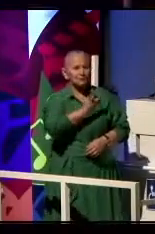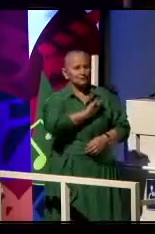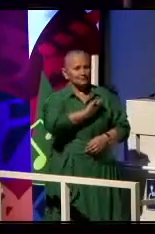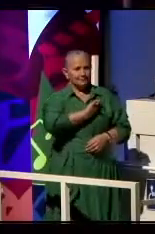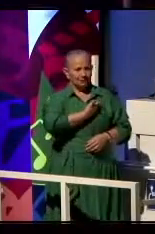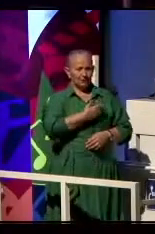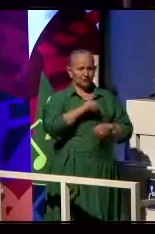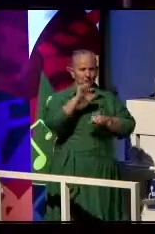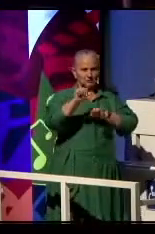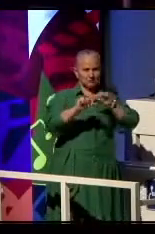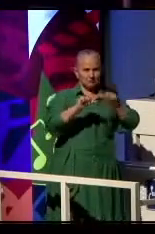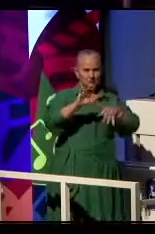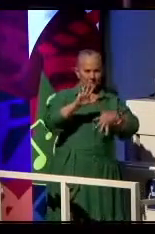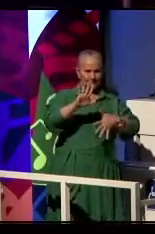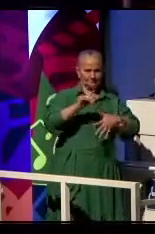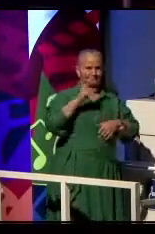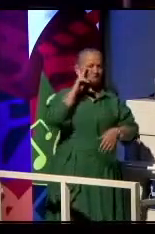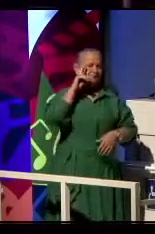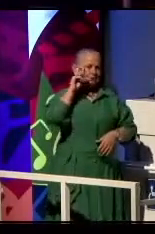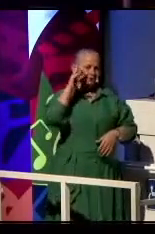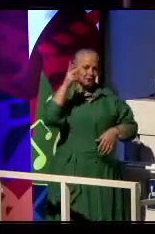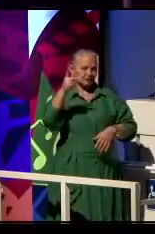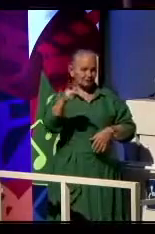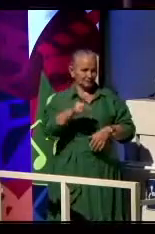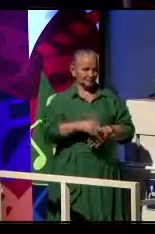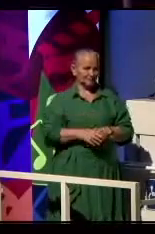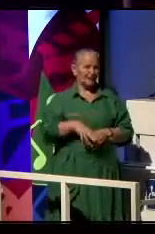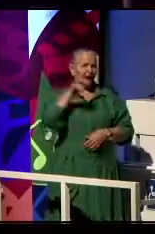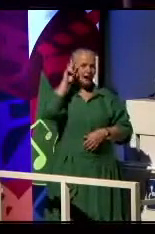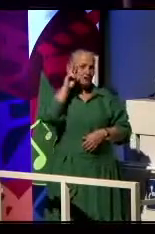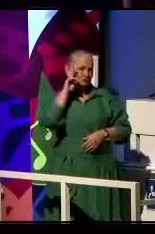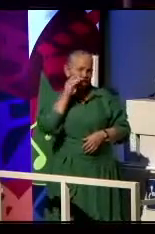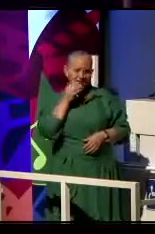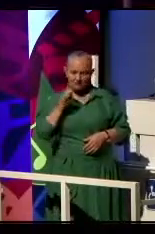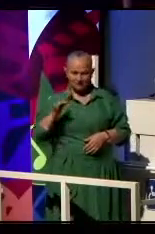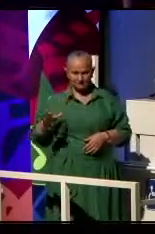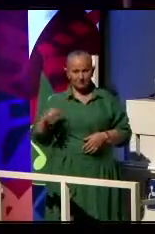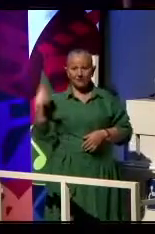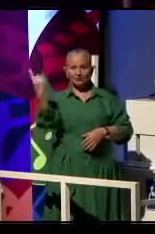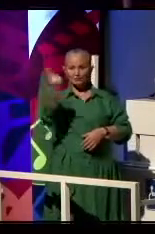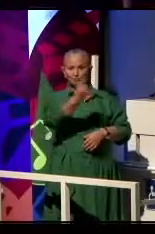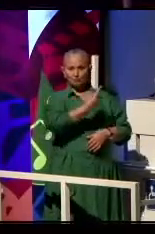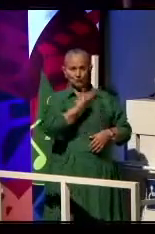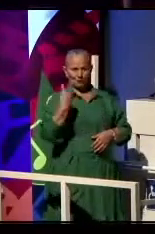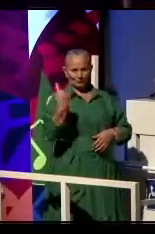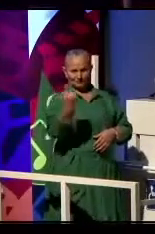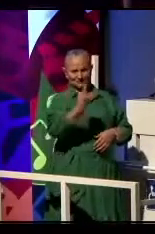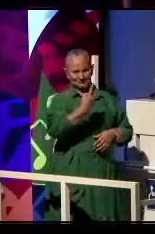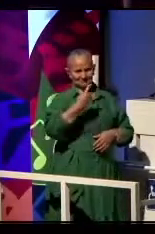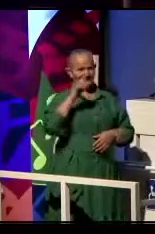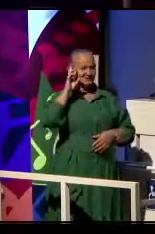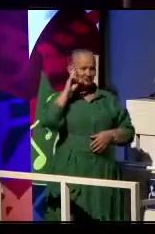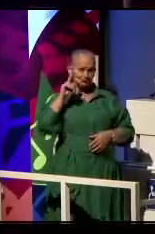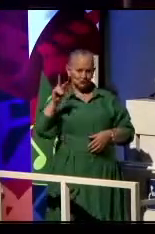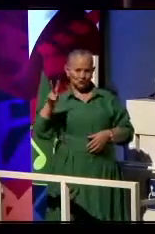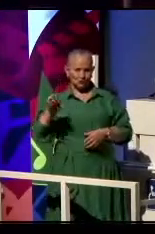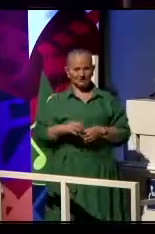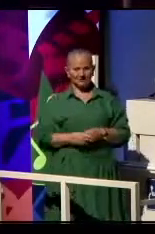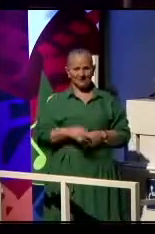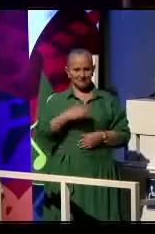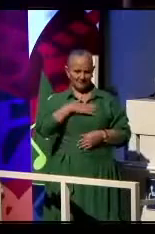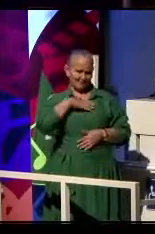que mudaram a história dele, a história da música e a nossa história. A minha história e a história de todos